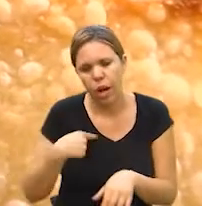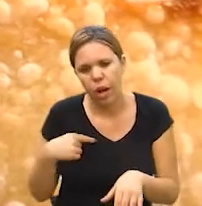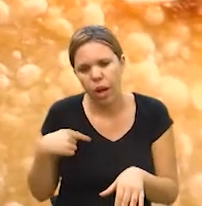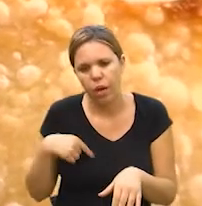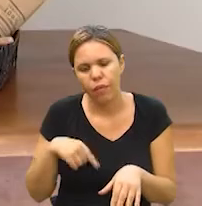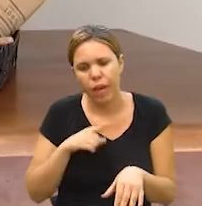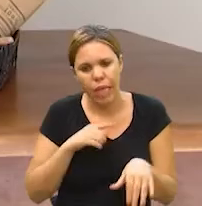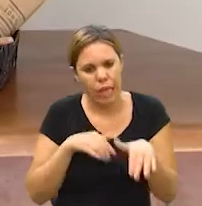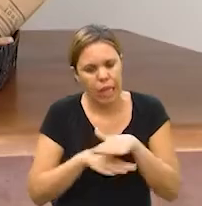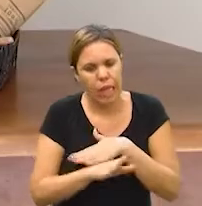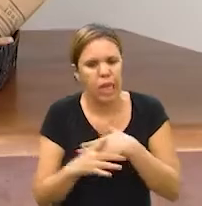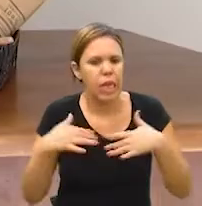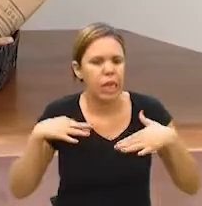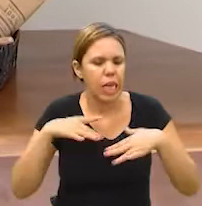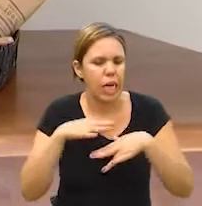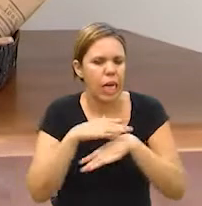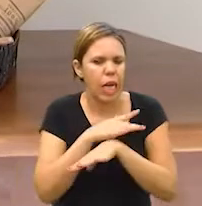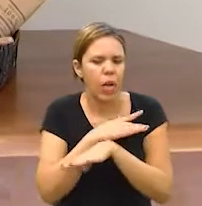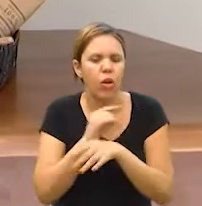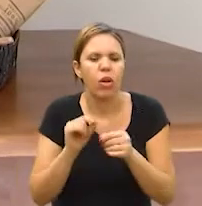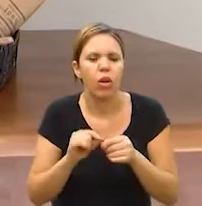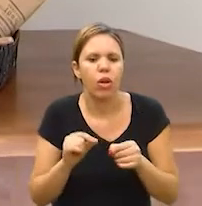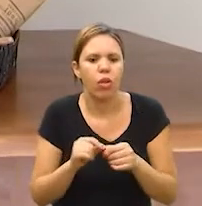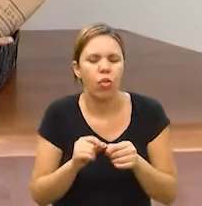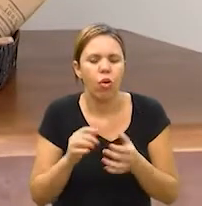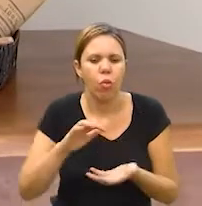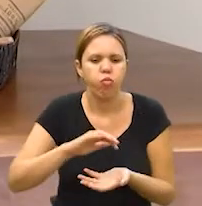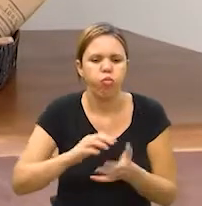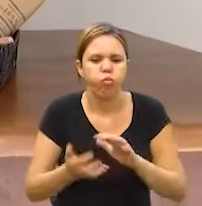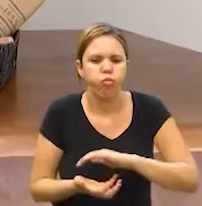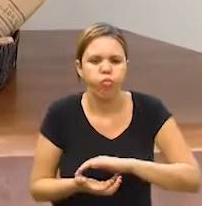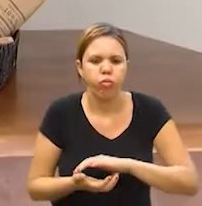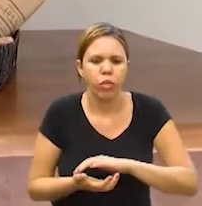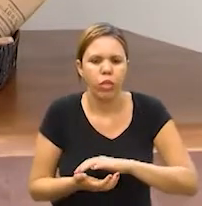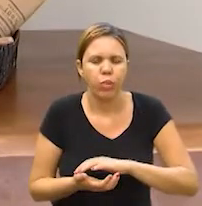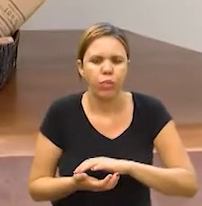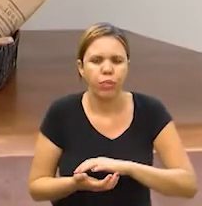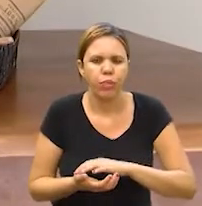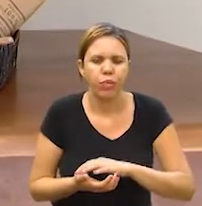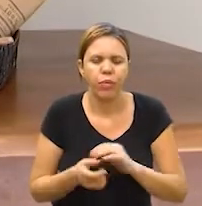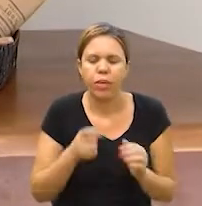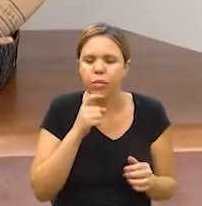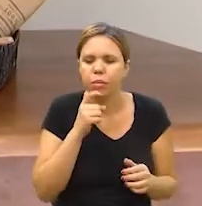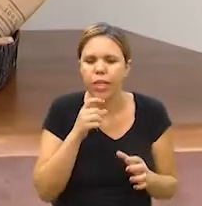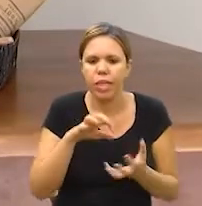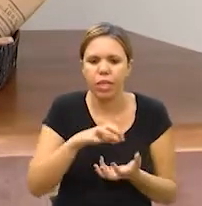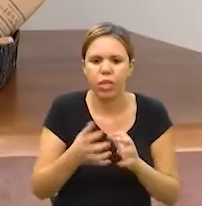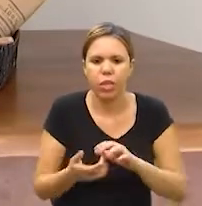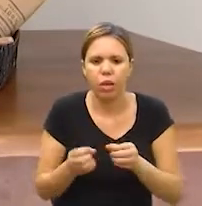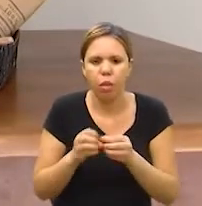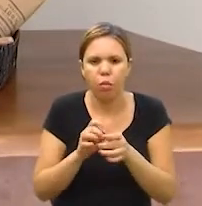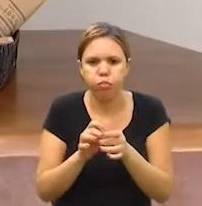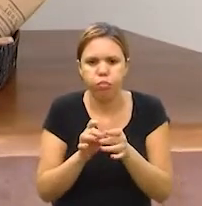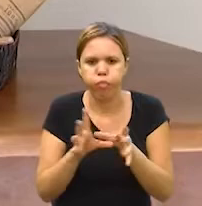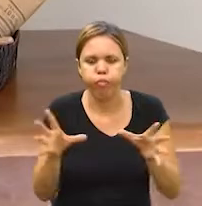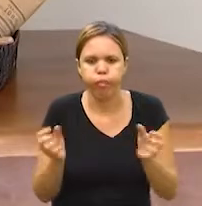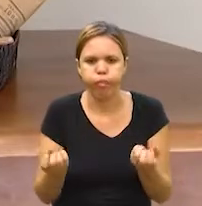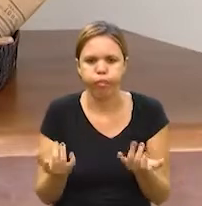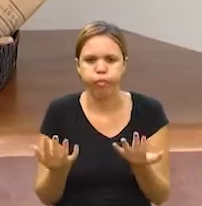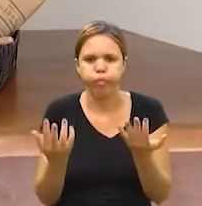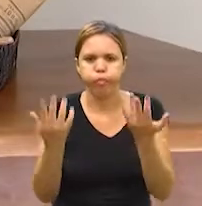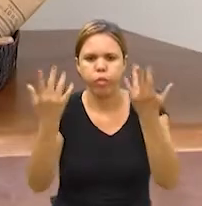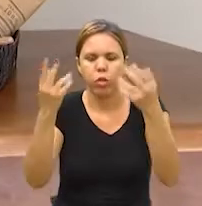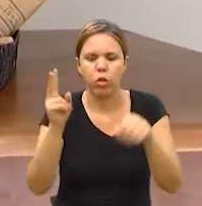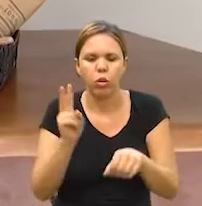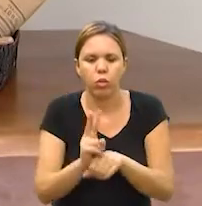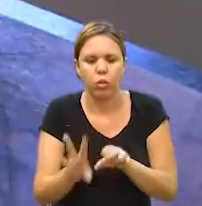calor. Quando eu coloco o pão nela, o pão, a massa em temperatura ambiente ou a massa gelada, ela vai soltar todo aquele calor e ela vai manter